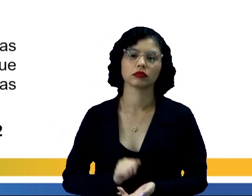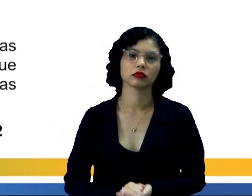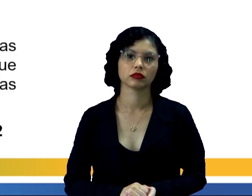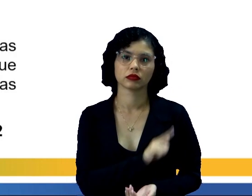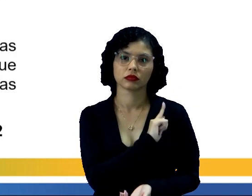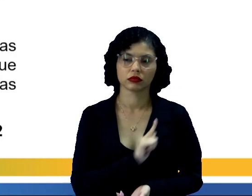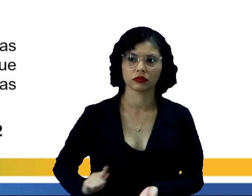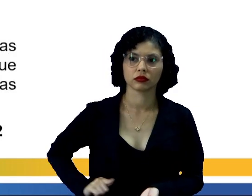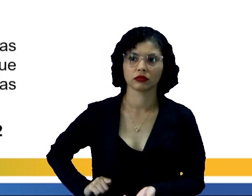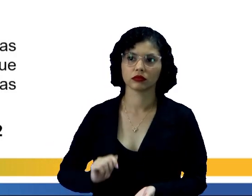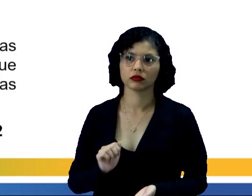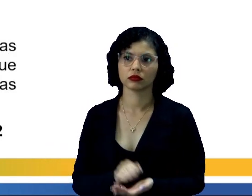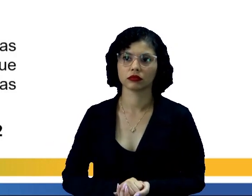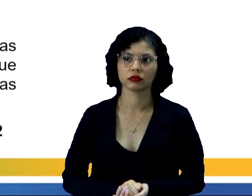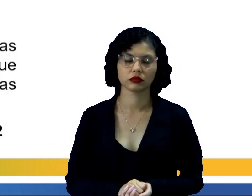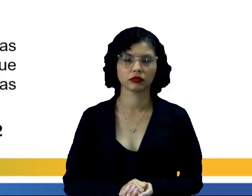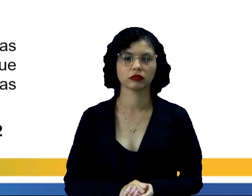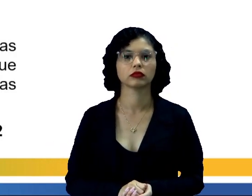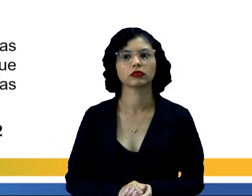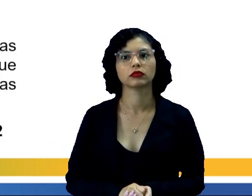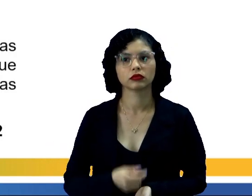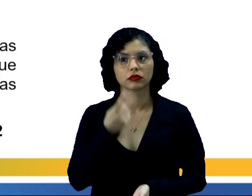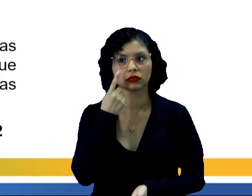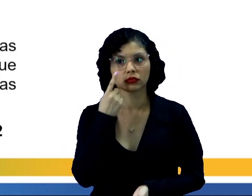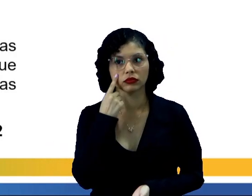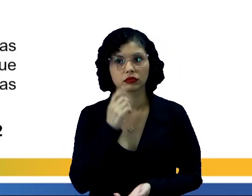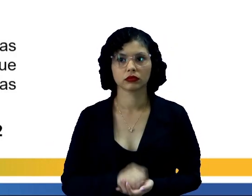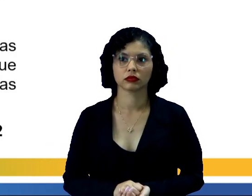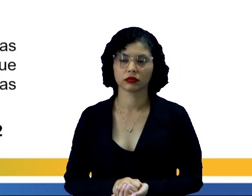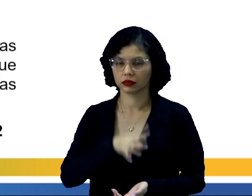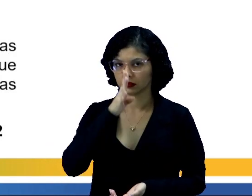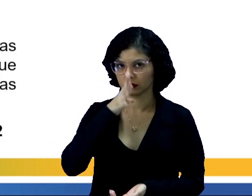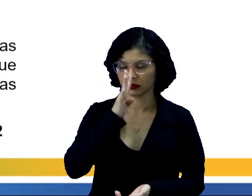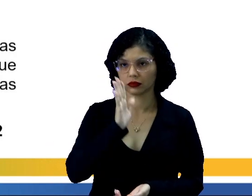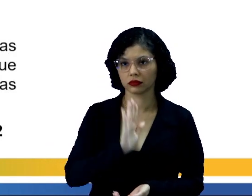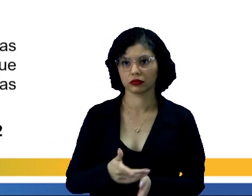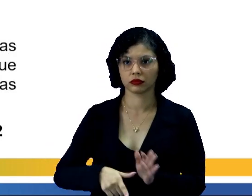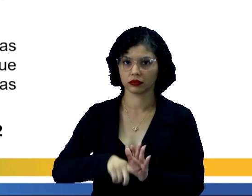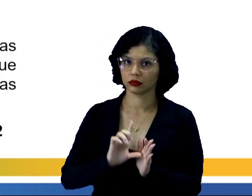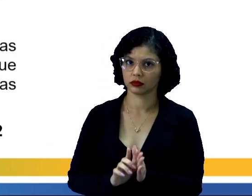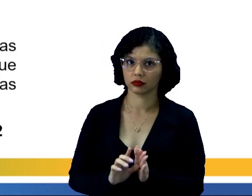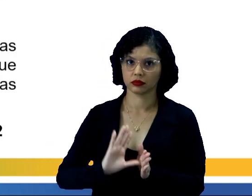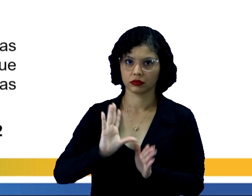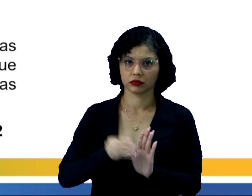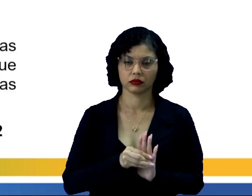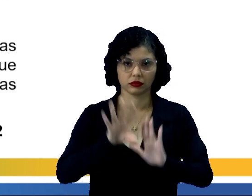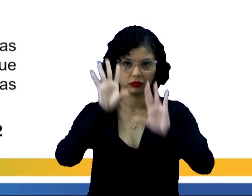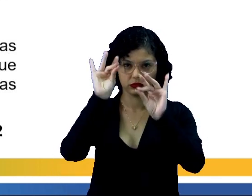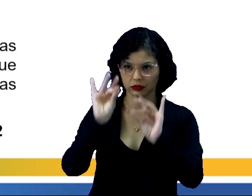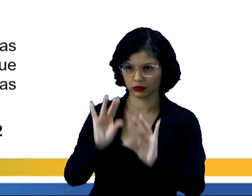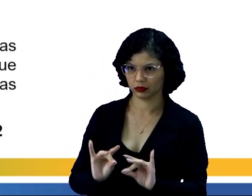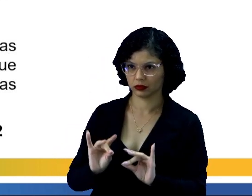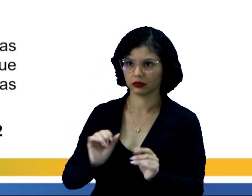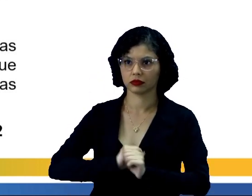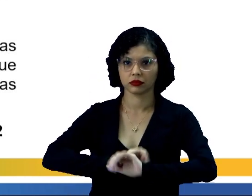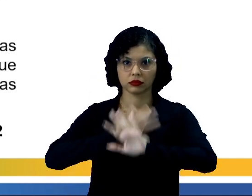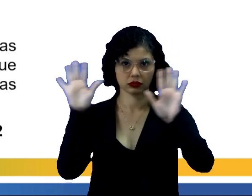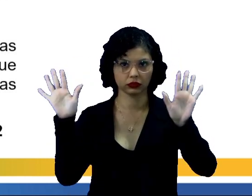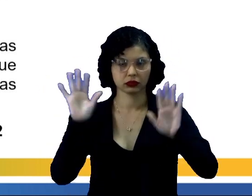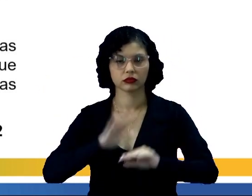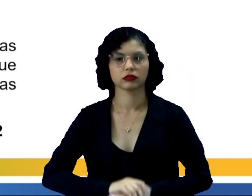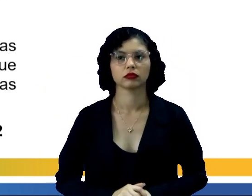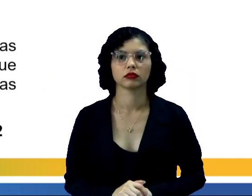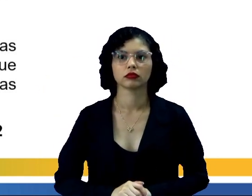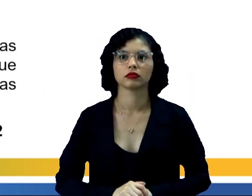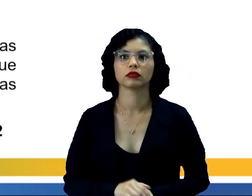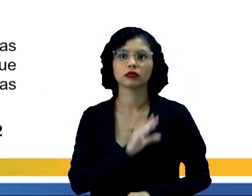ao governo, não é isso? Observem, sejam críticos que já o anterior não deixou essa ideia clara.